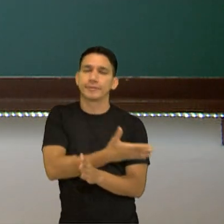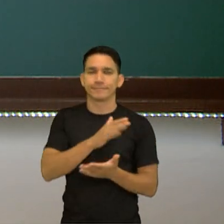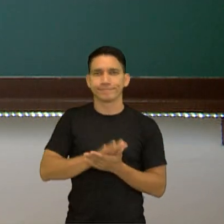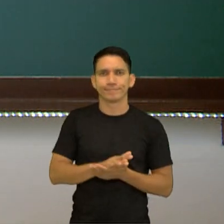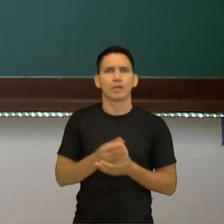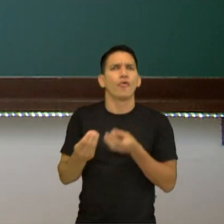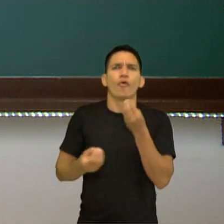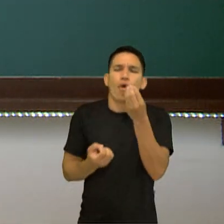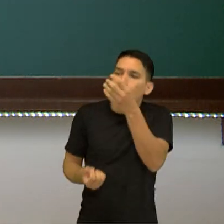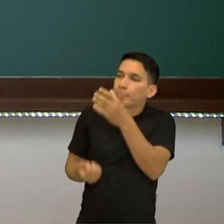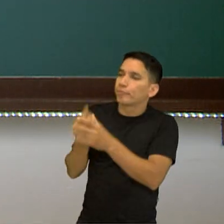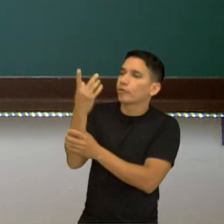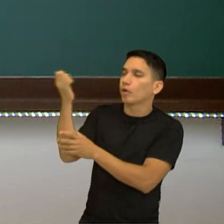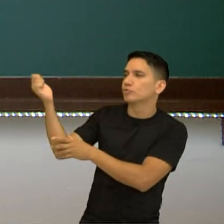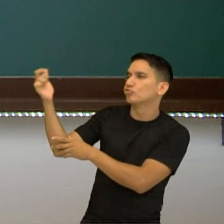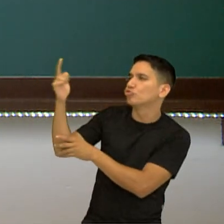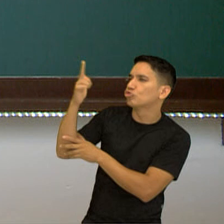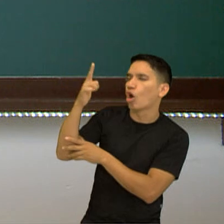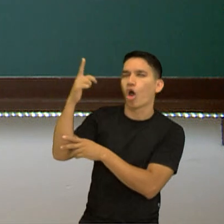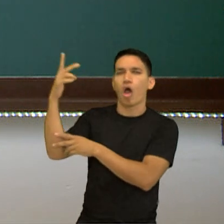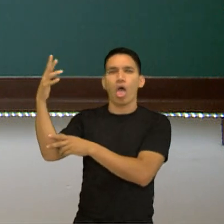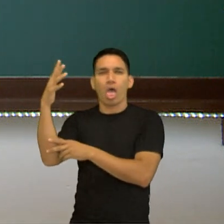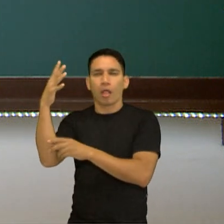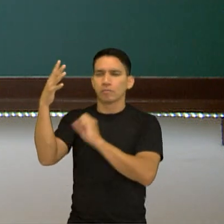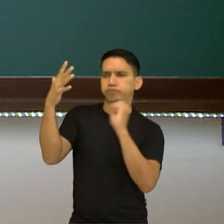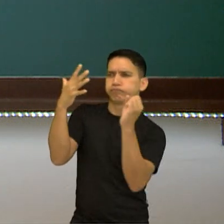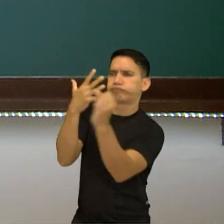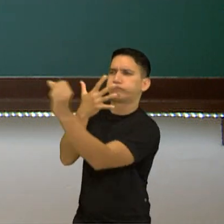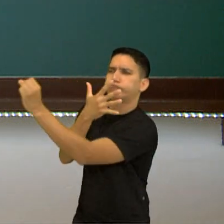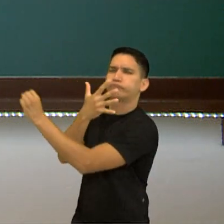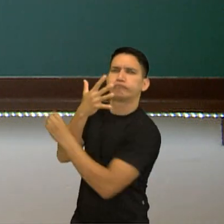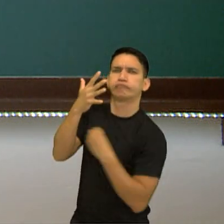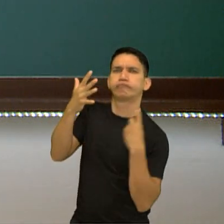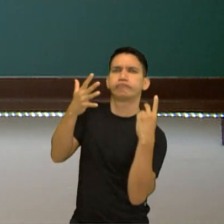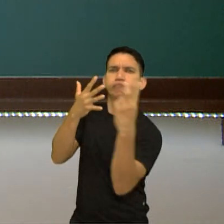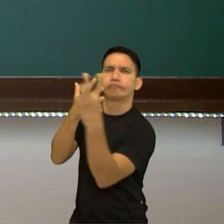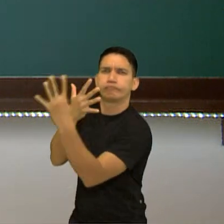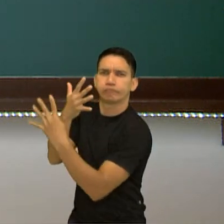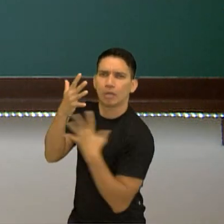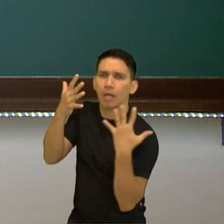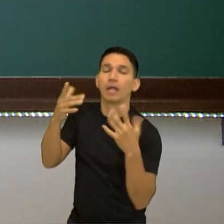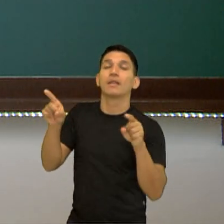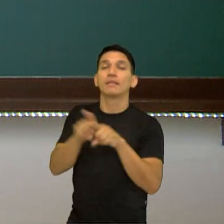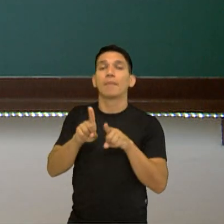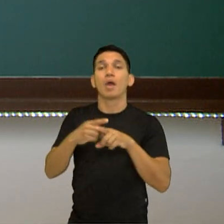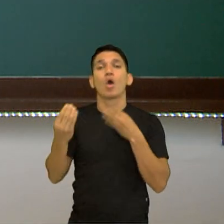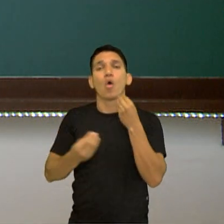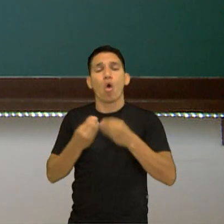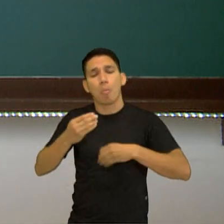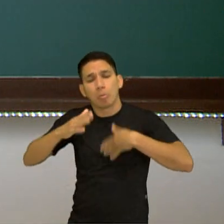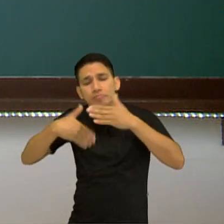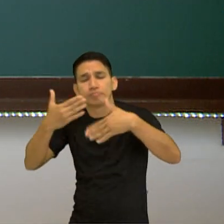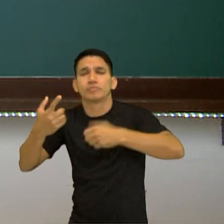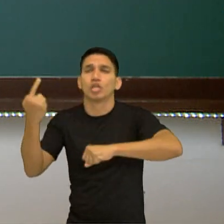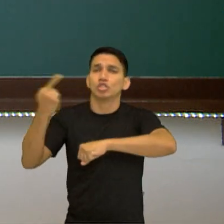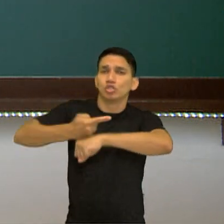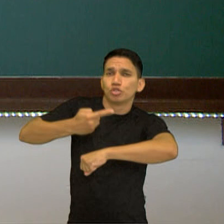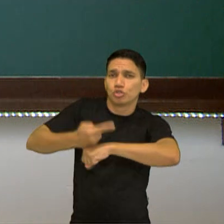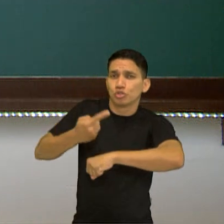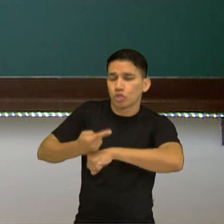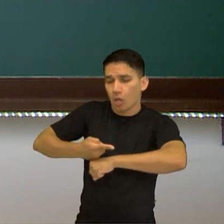surgimento do Sistema Solar, também sobre a evolução da história geológica do nosso planeta, chegando até